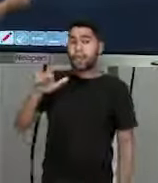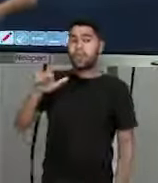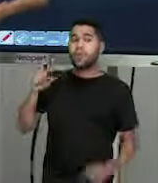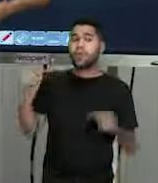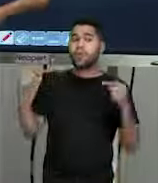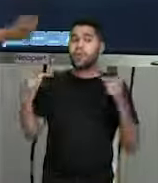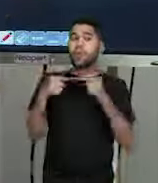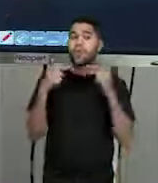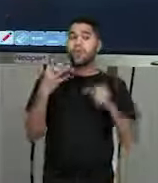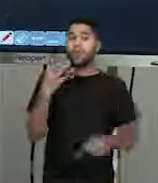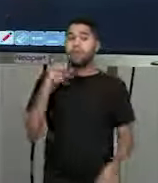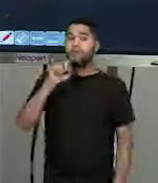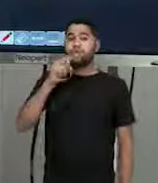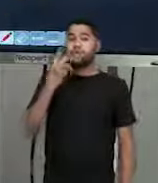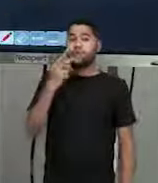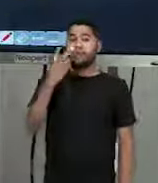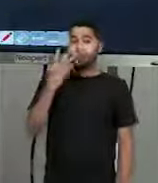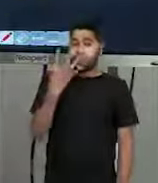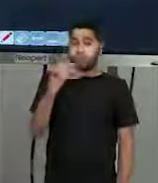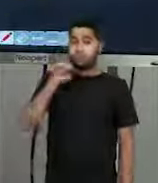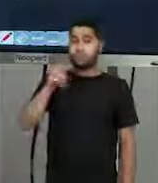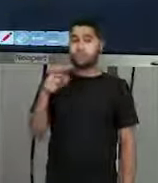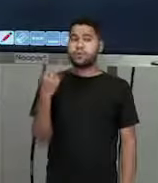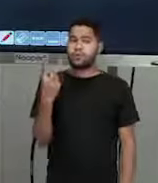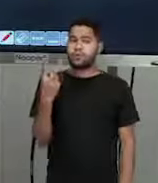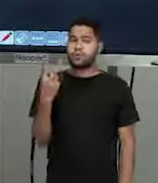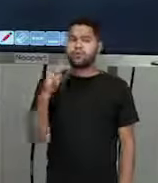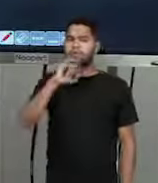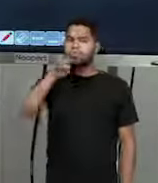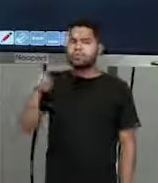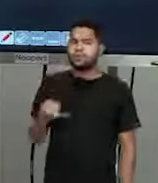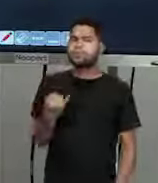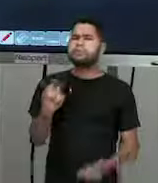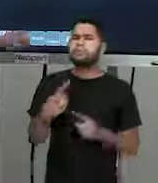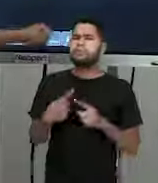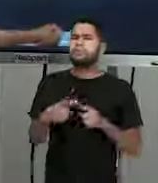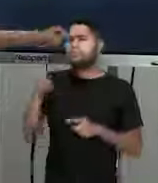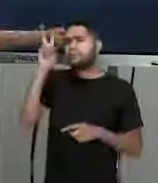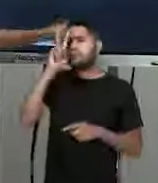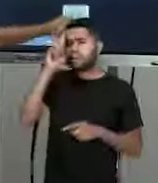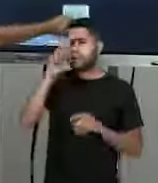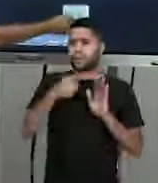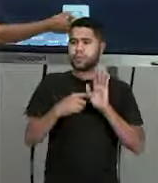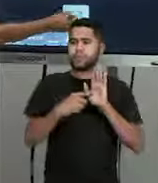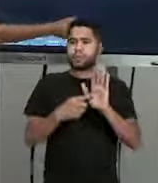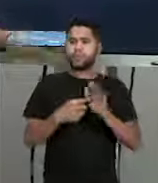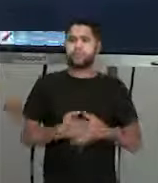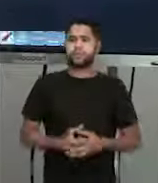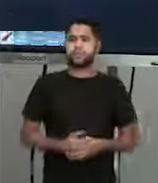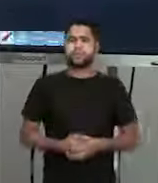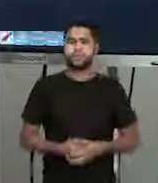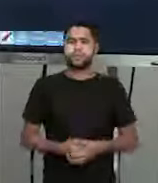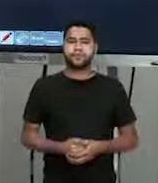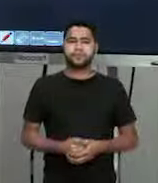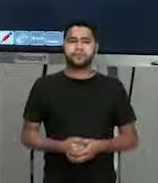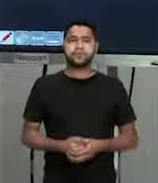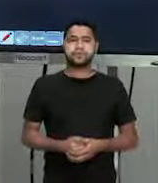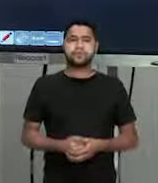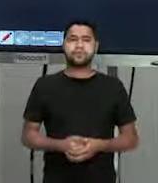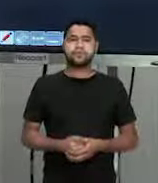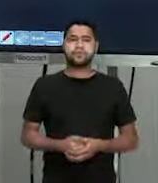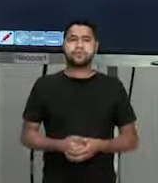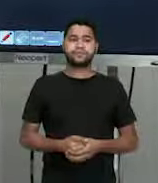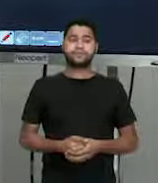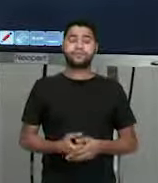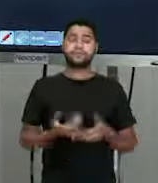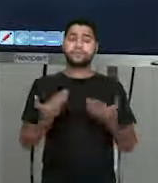a 4,2 joules. Agora, por que eu tenho que lembrar disso? Vou mostrar aqui para vocês. Vamos